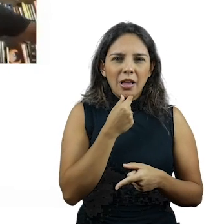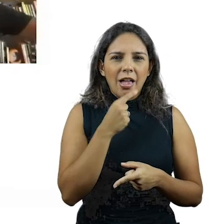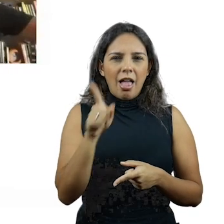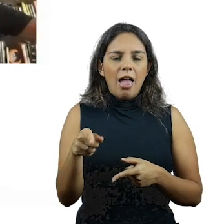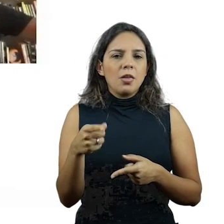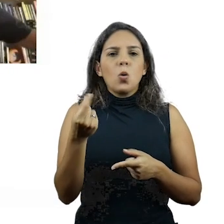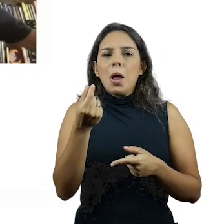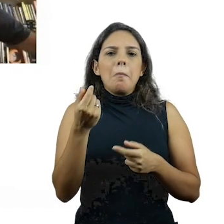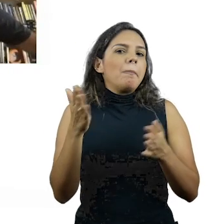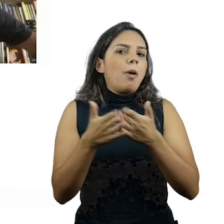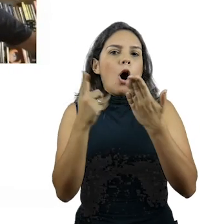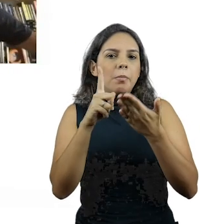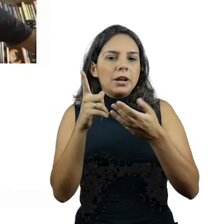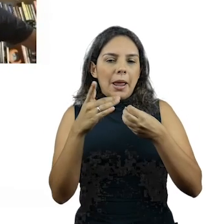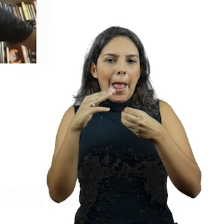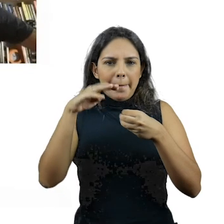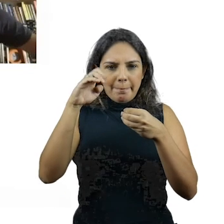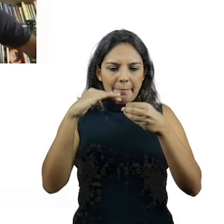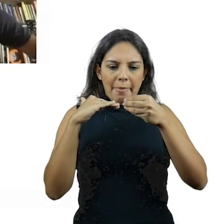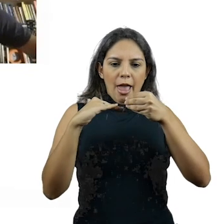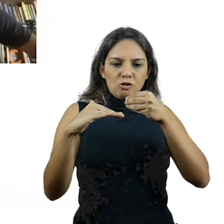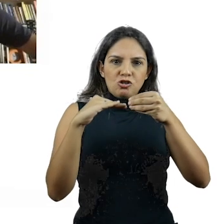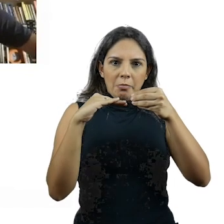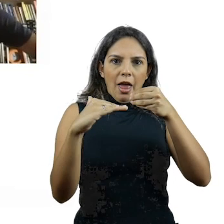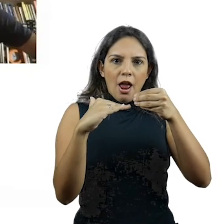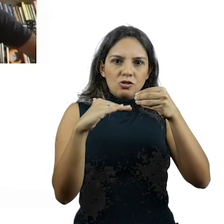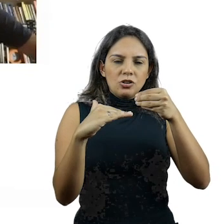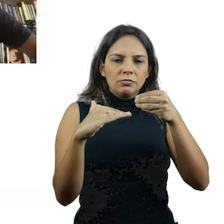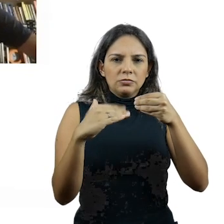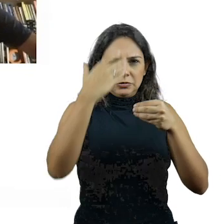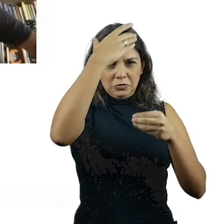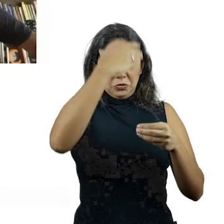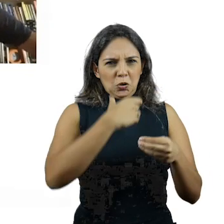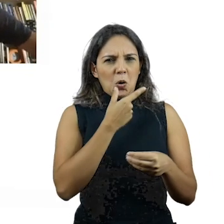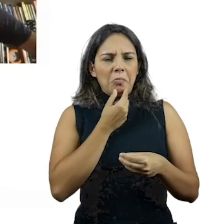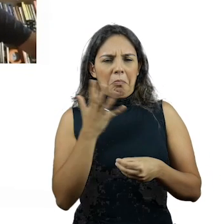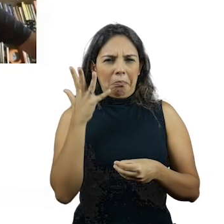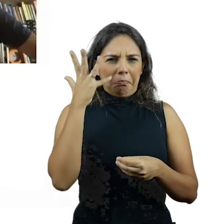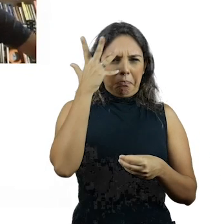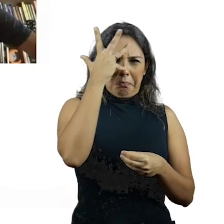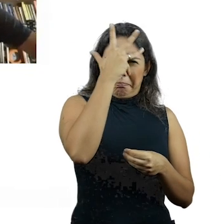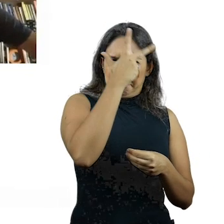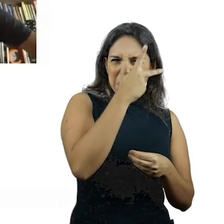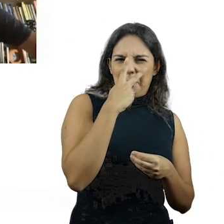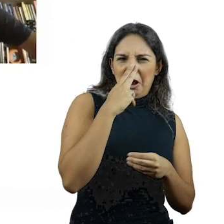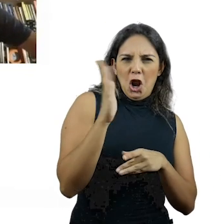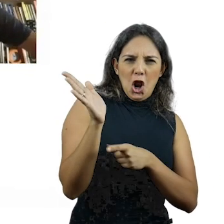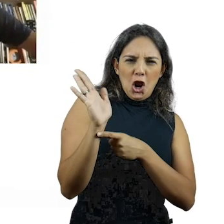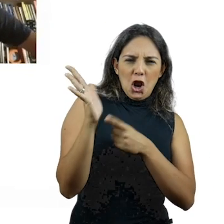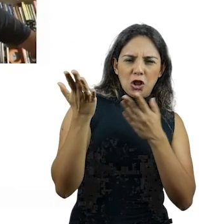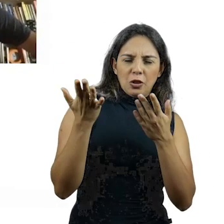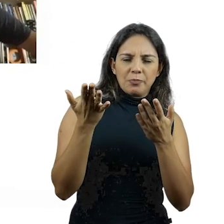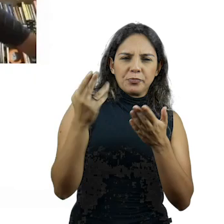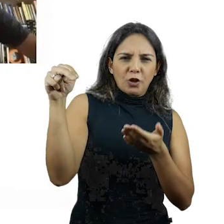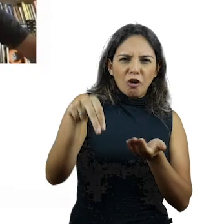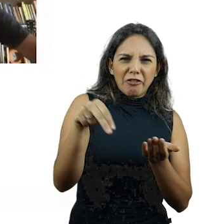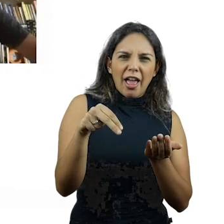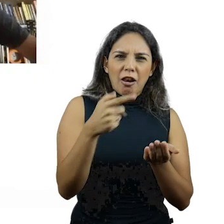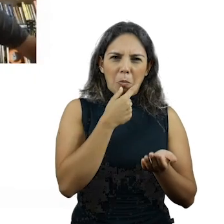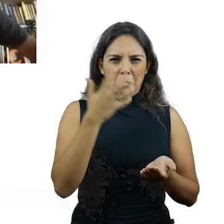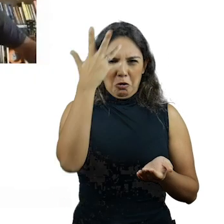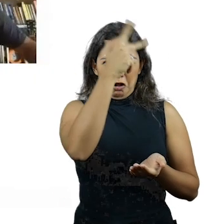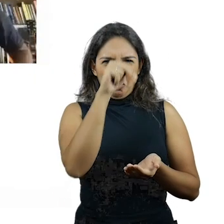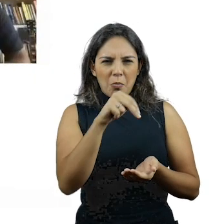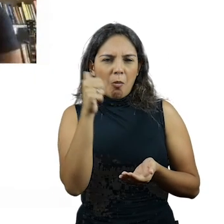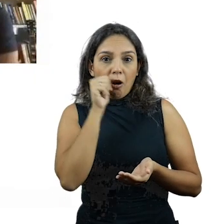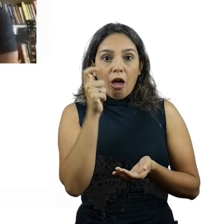bonito. Ele tinha uma aparência assim de um galã de novela, era um conquistador, as mulheres ficavam loucas